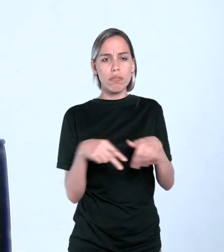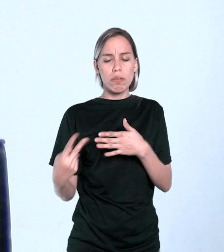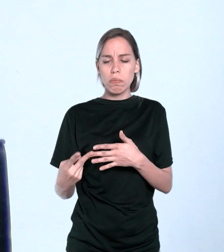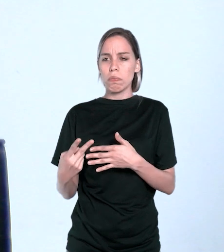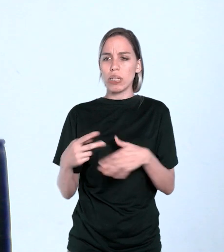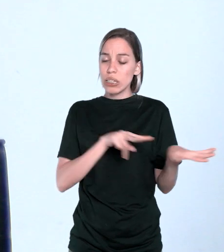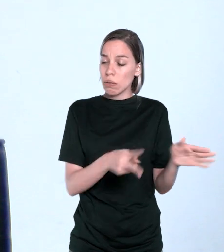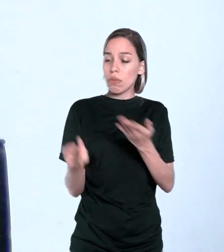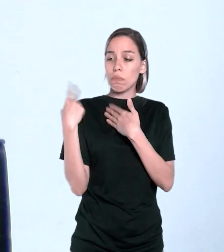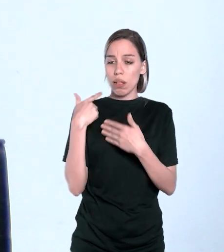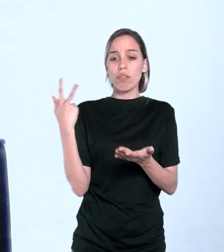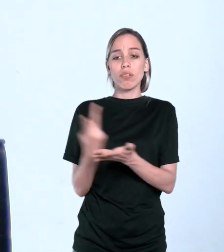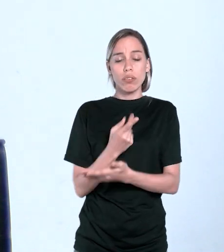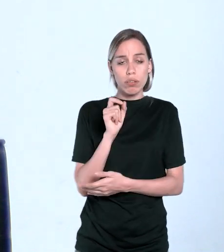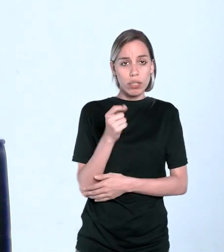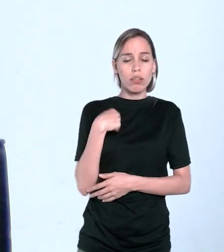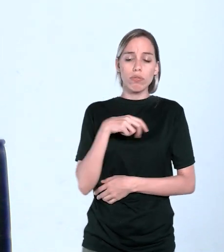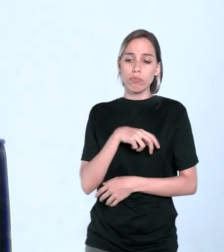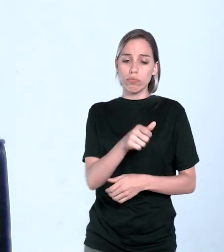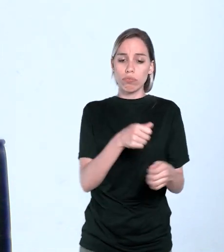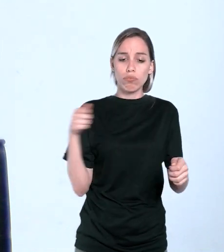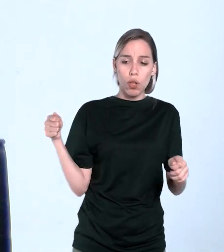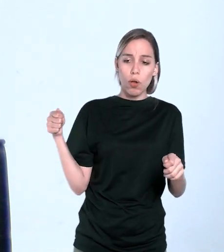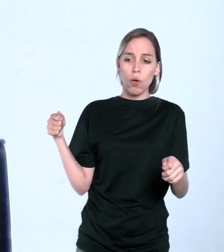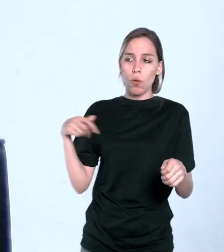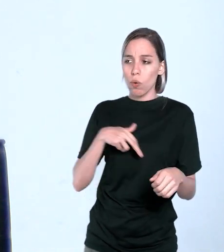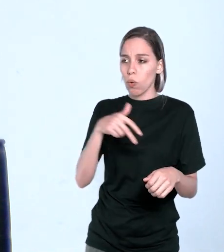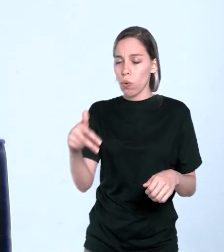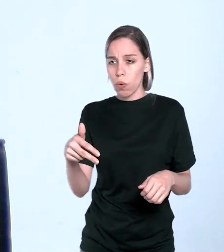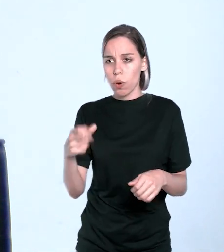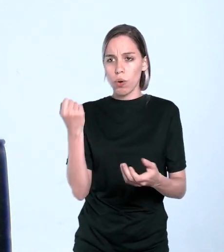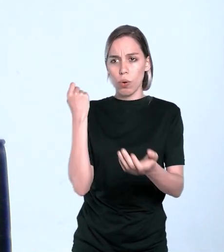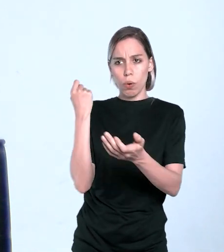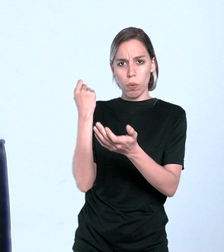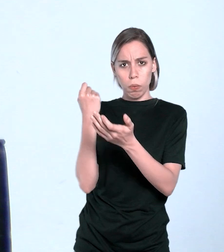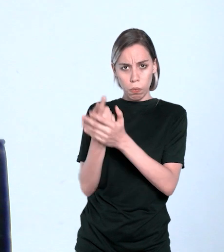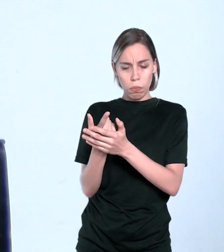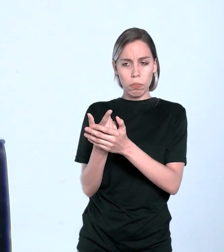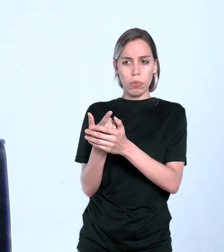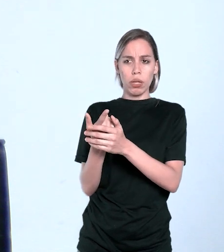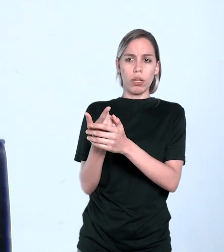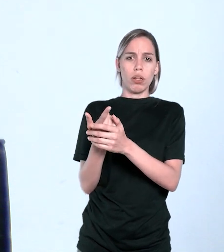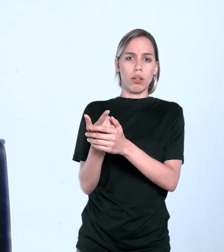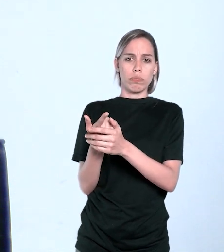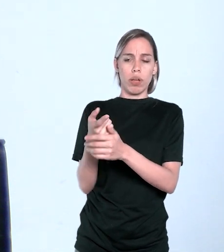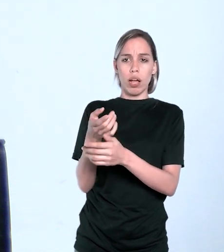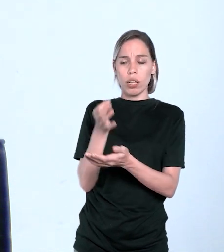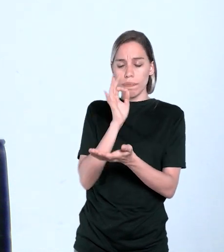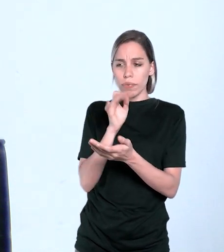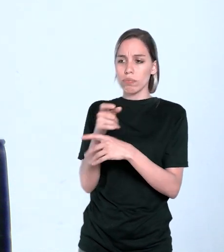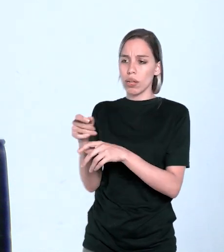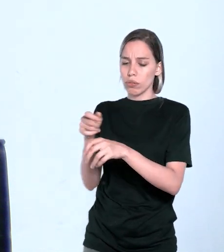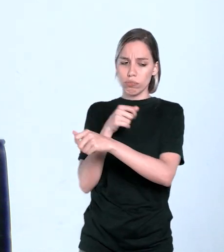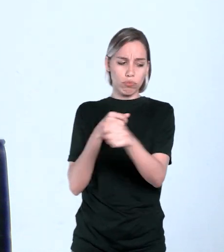café. Cheguei em casa, abri e voaram sobre mim uns mosquitos. Foi um susto que quase levou